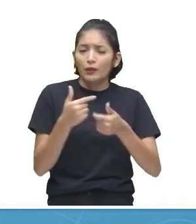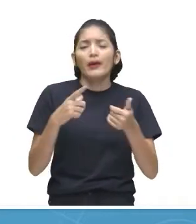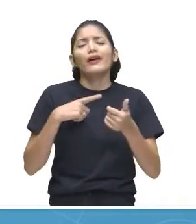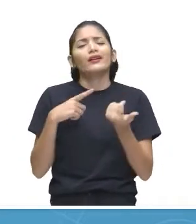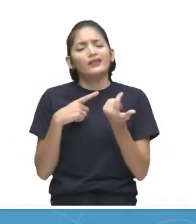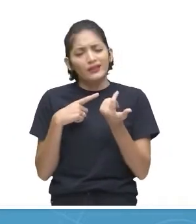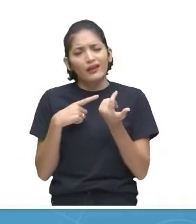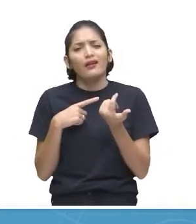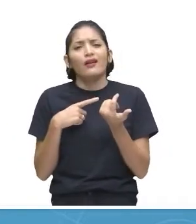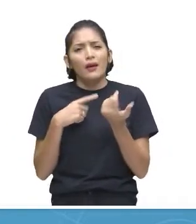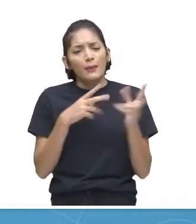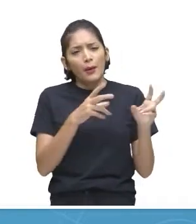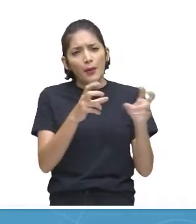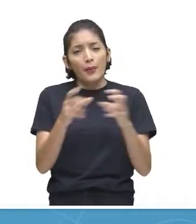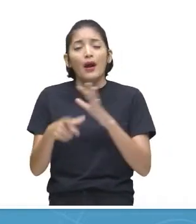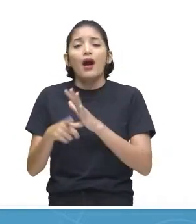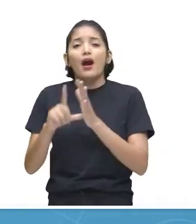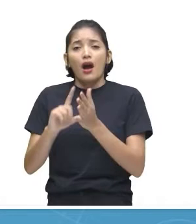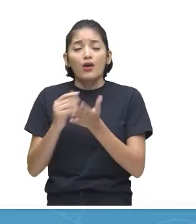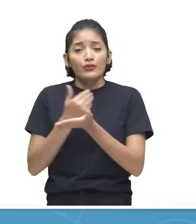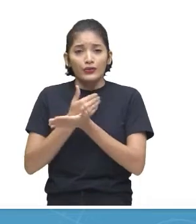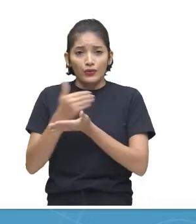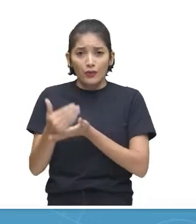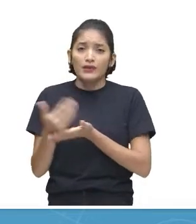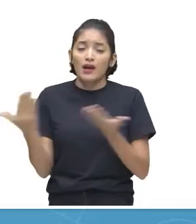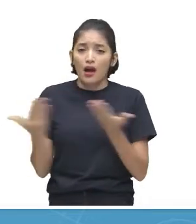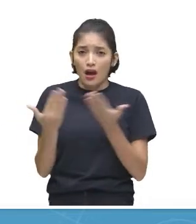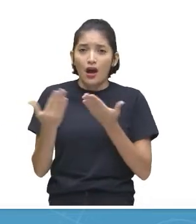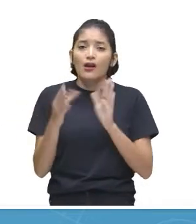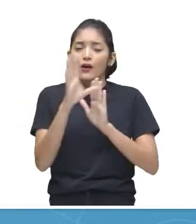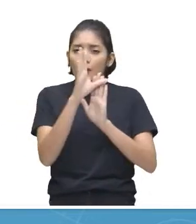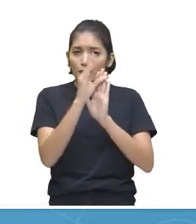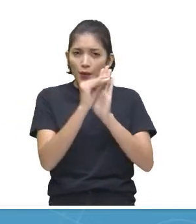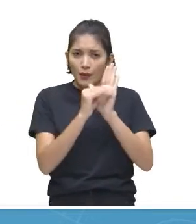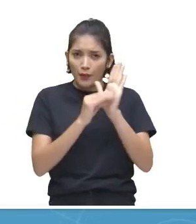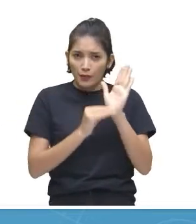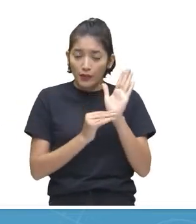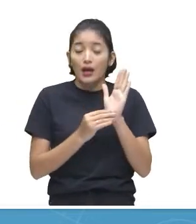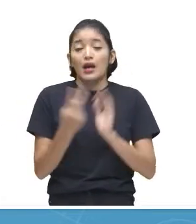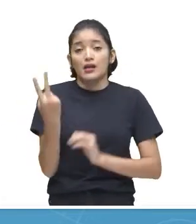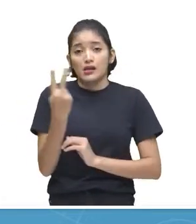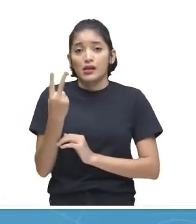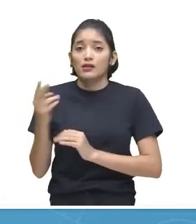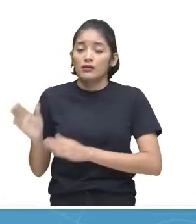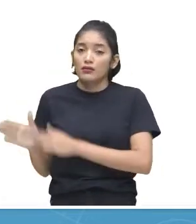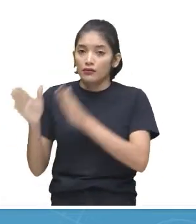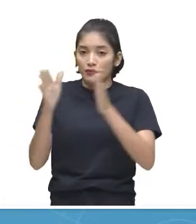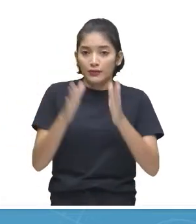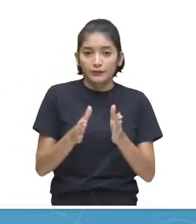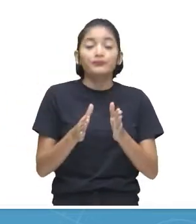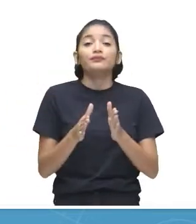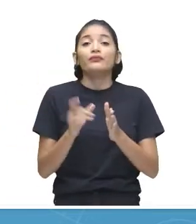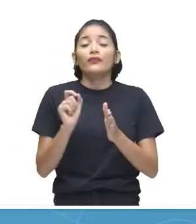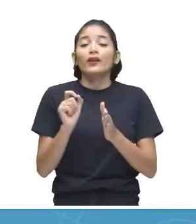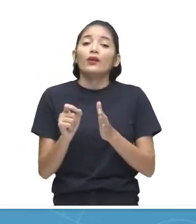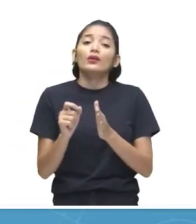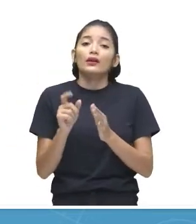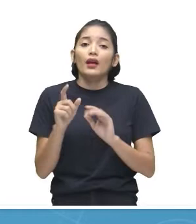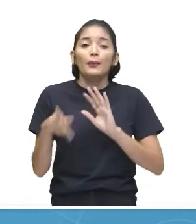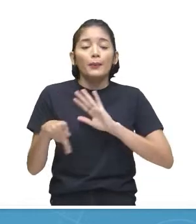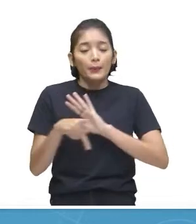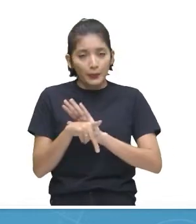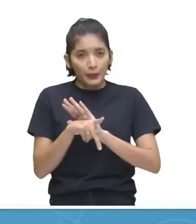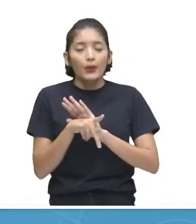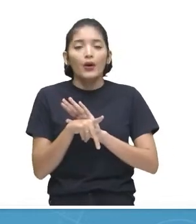todo esse cenário antes de começar o conteúdo que a gente vai ver agora, que já é o momento da segunda fase do capitalismo, que é o capitalismo industrial, que a